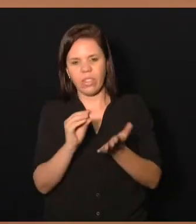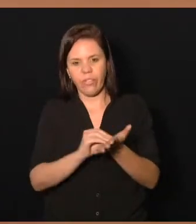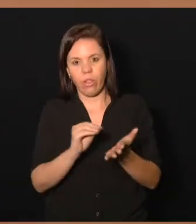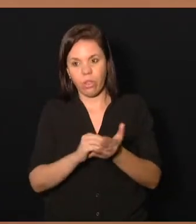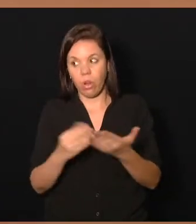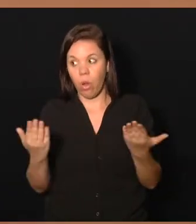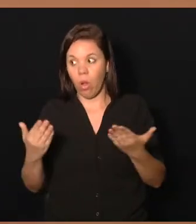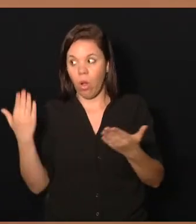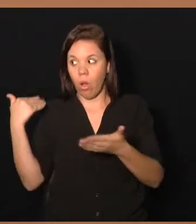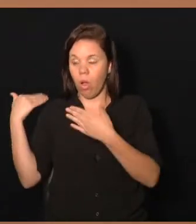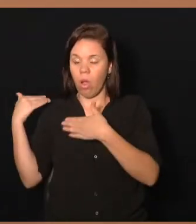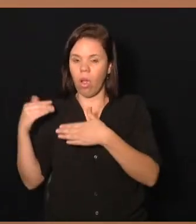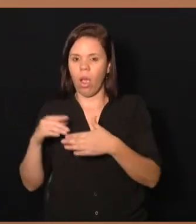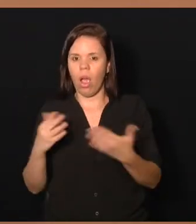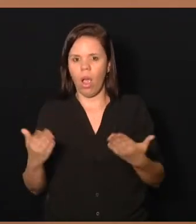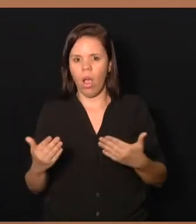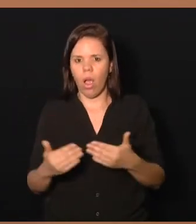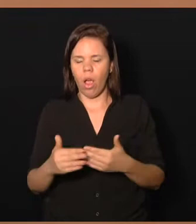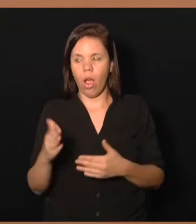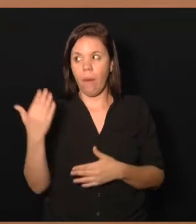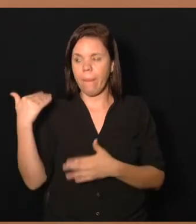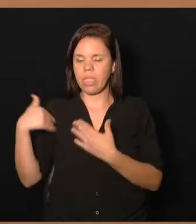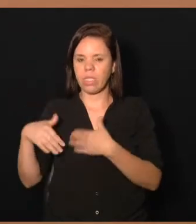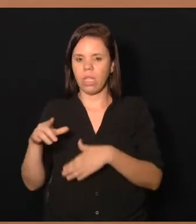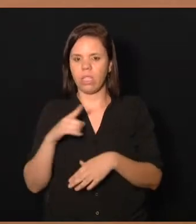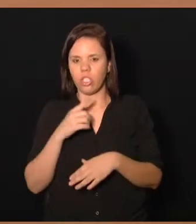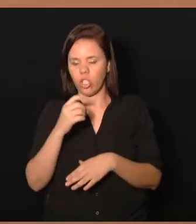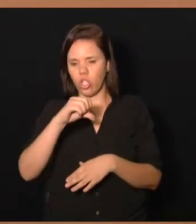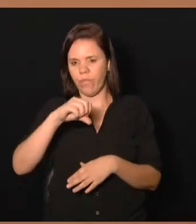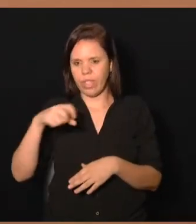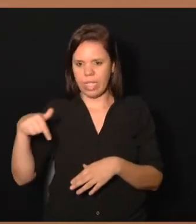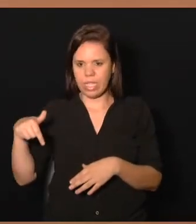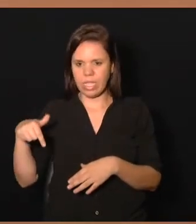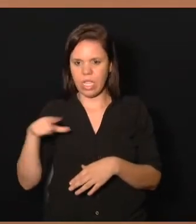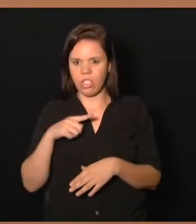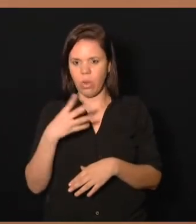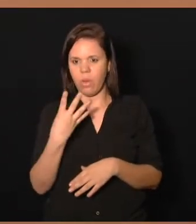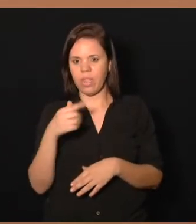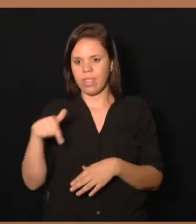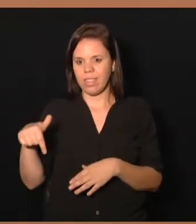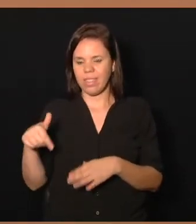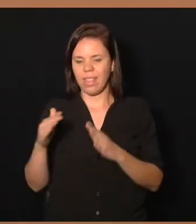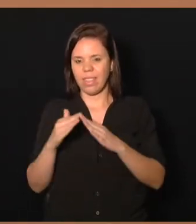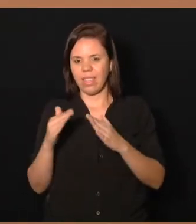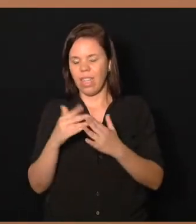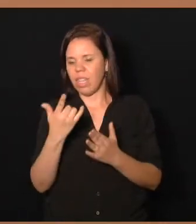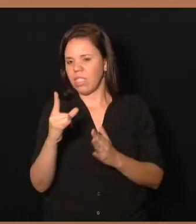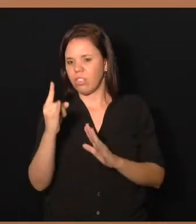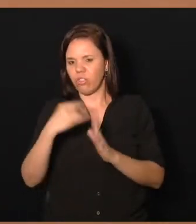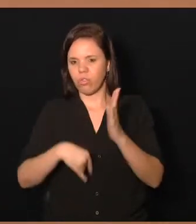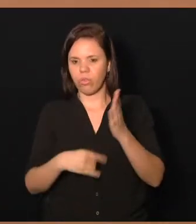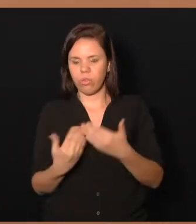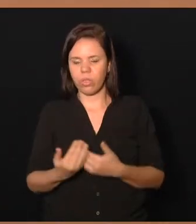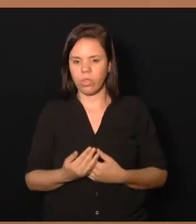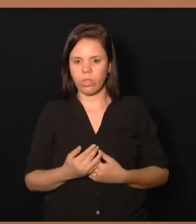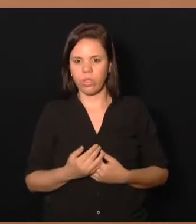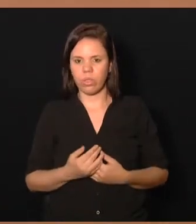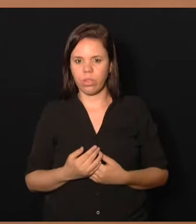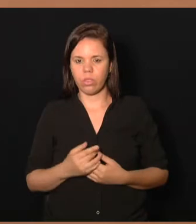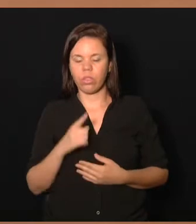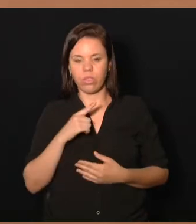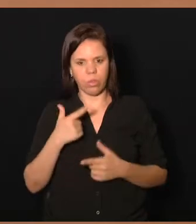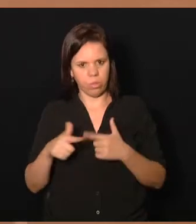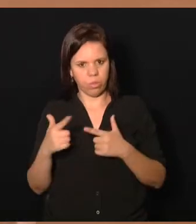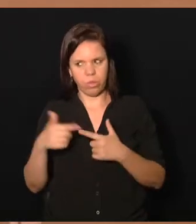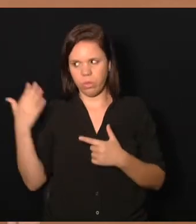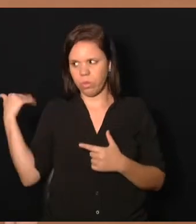que... Mas não, eram 40 e poucas em 97. 47 era, para ser mais exato. Então nós tínhamos esse